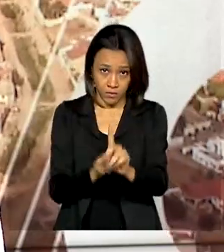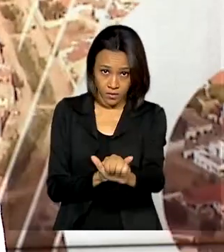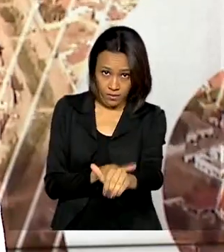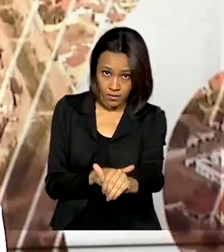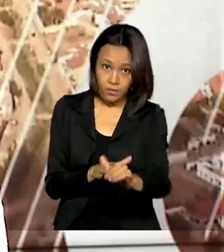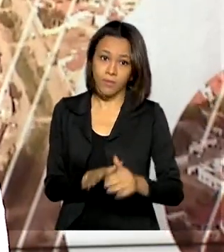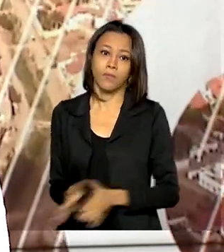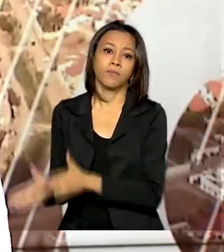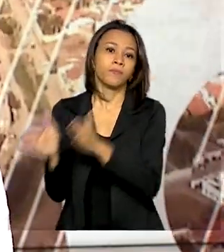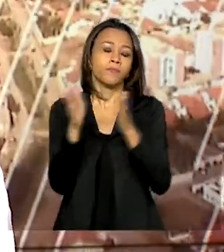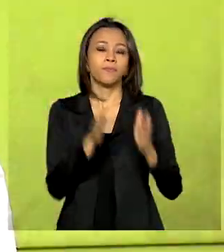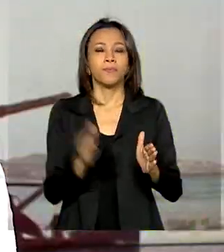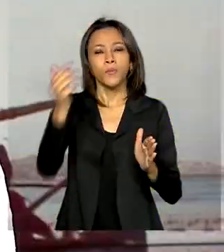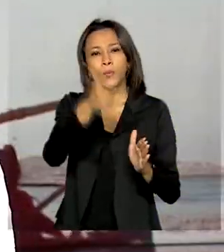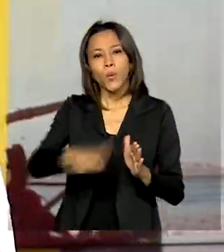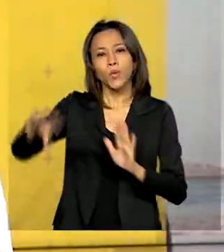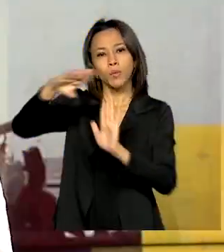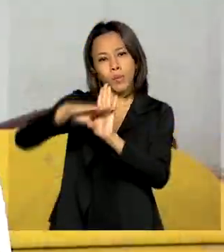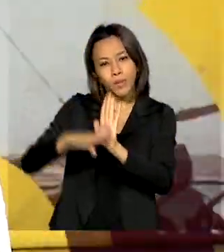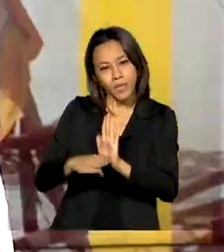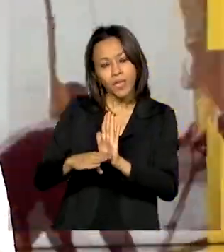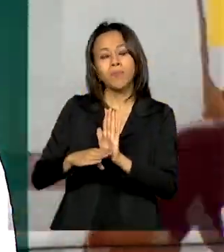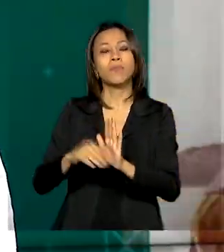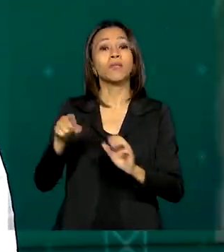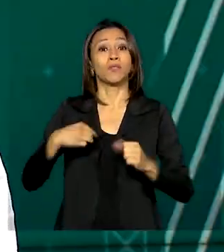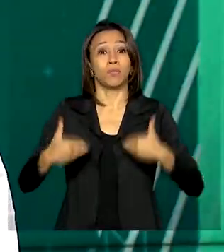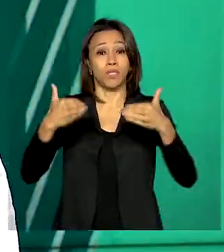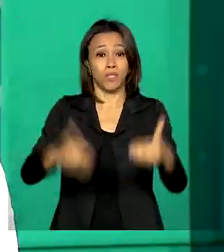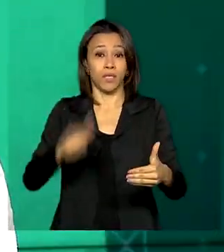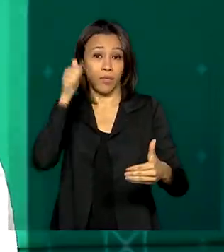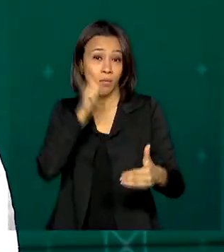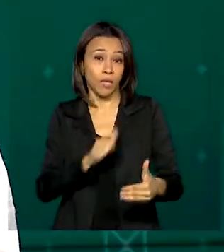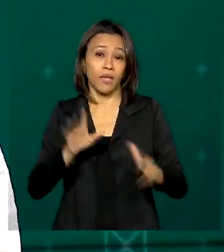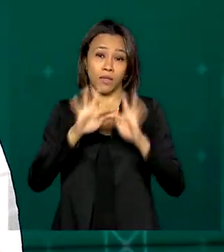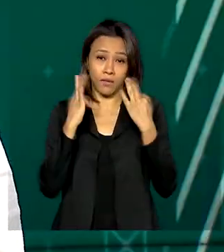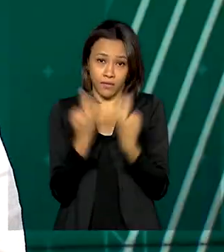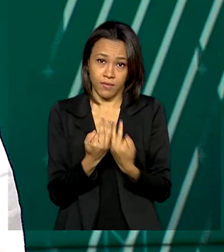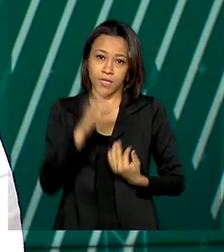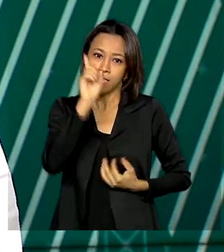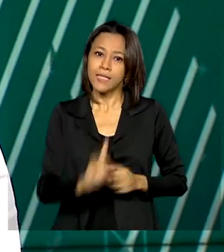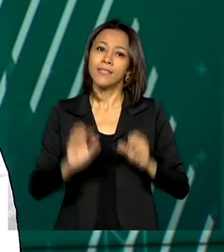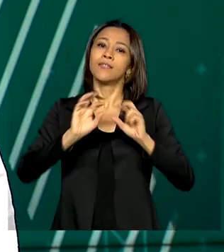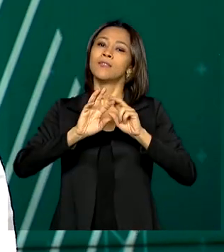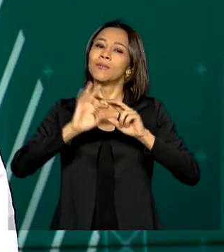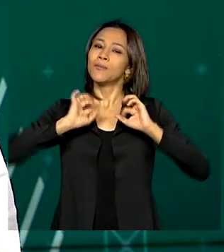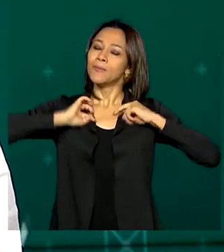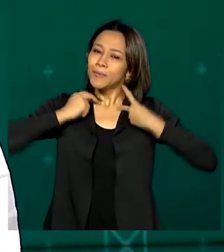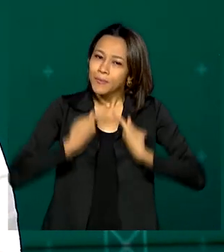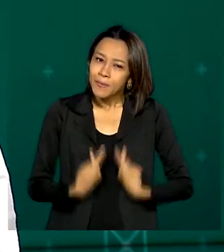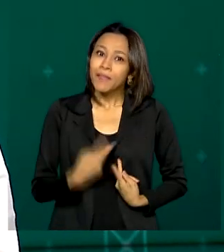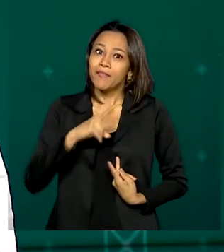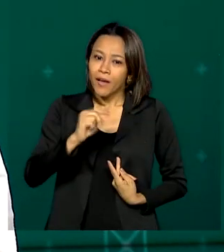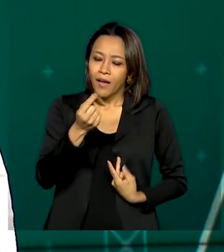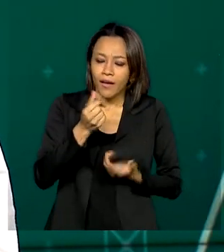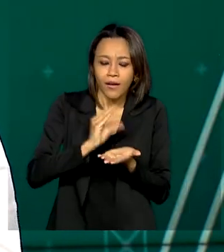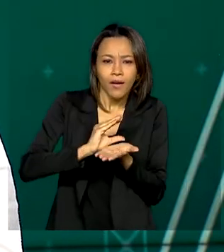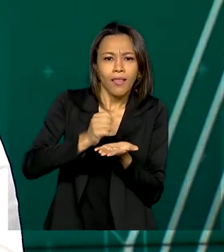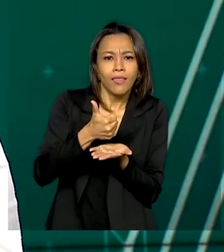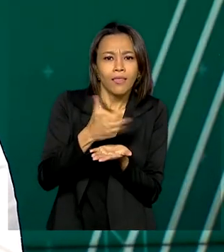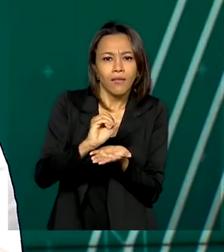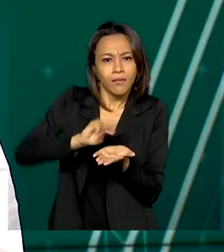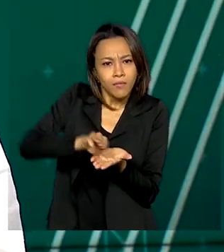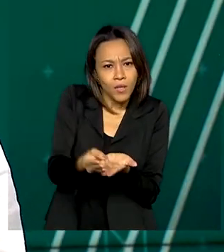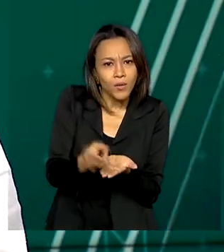Um programa lançado pelo Ministério da Mulher, da Família e dos Direitos Humanos vai investir 10 milhões de reais em projetos